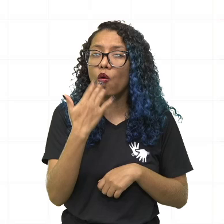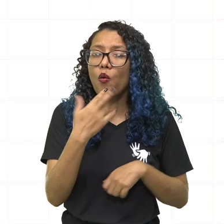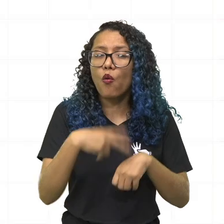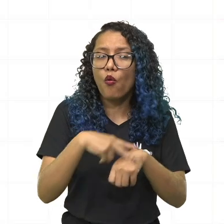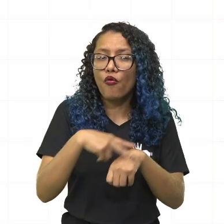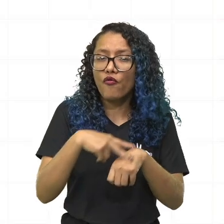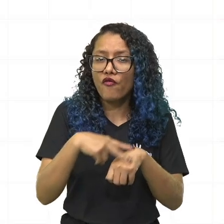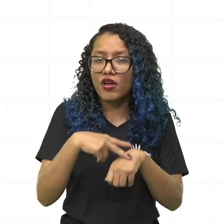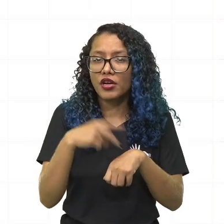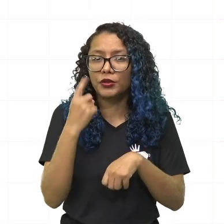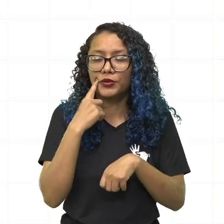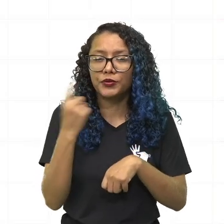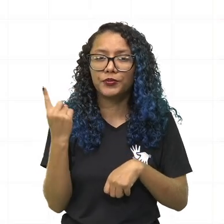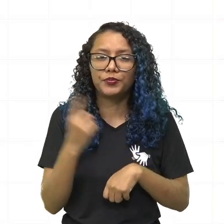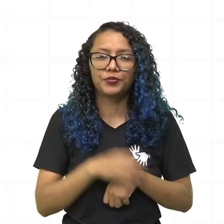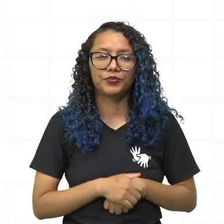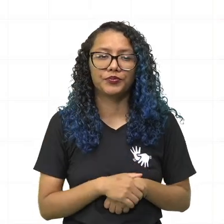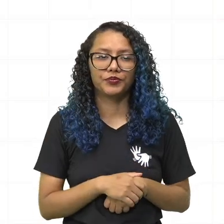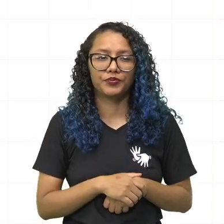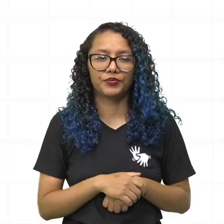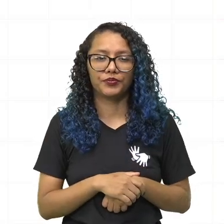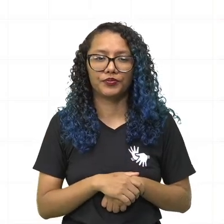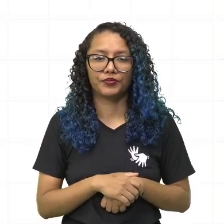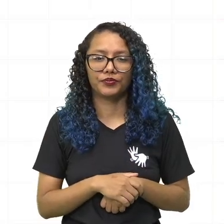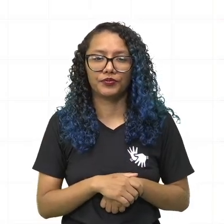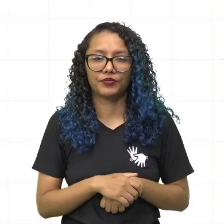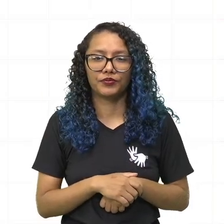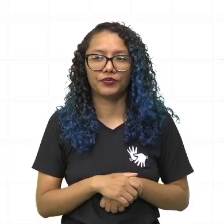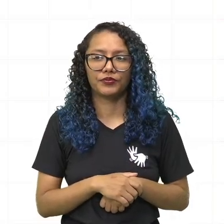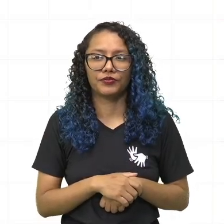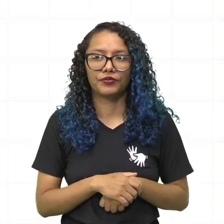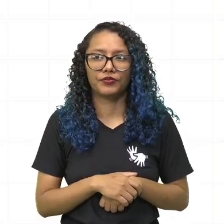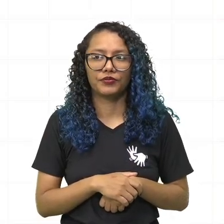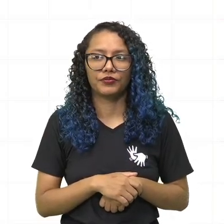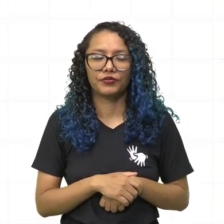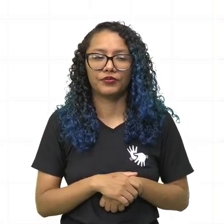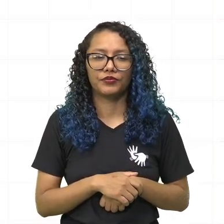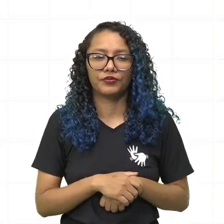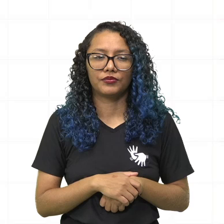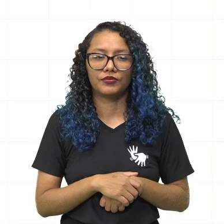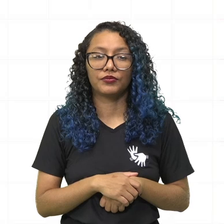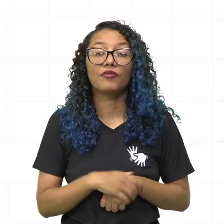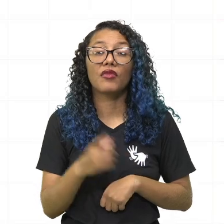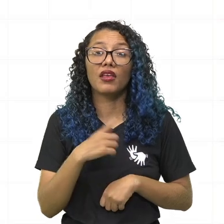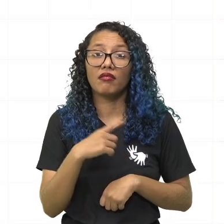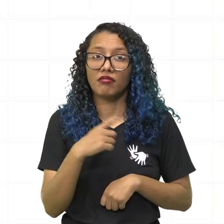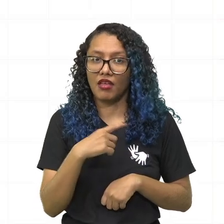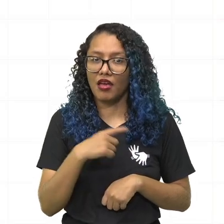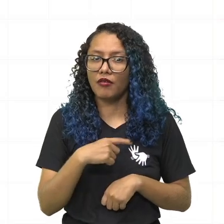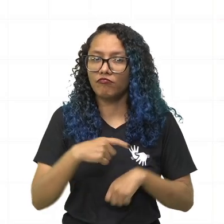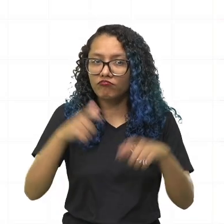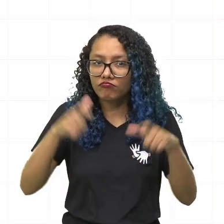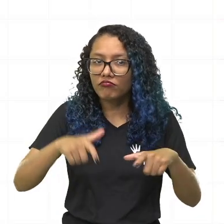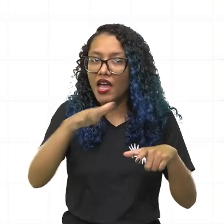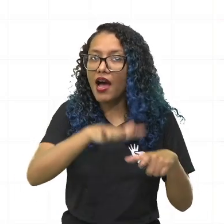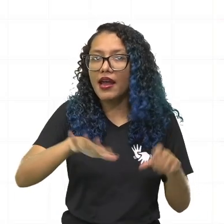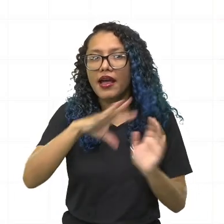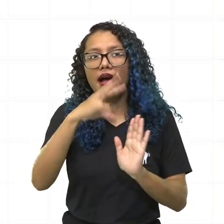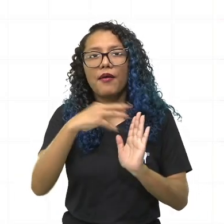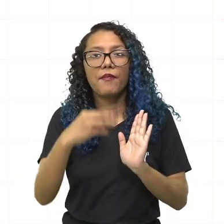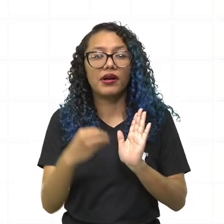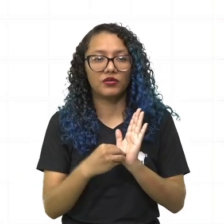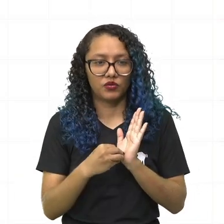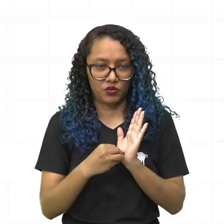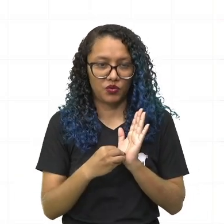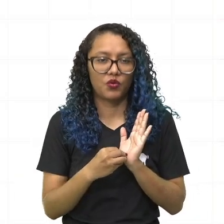verde na tela de vocês é por onde passa ali o domínio morfoclimático amazônico, né? Então, todo esse